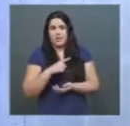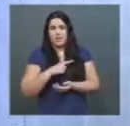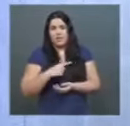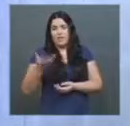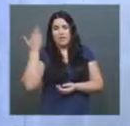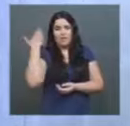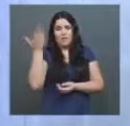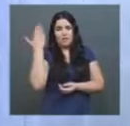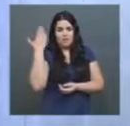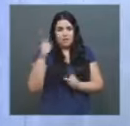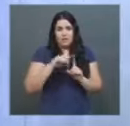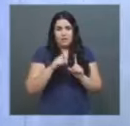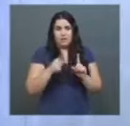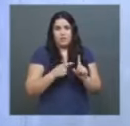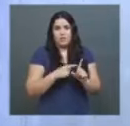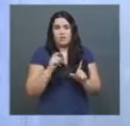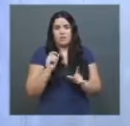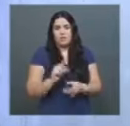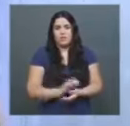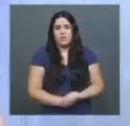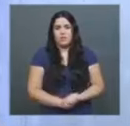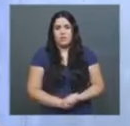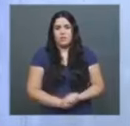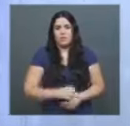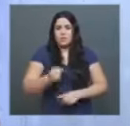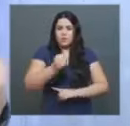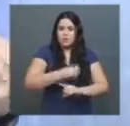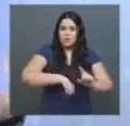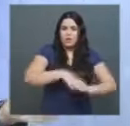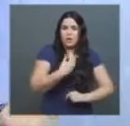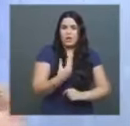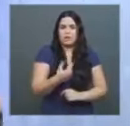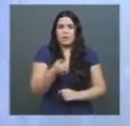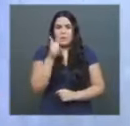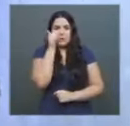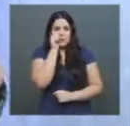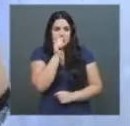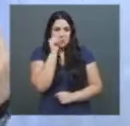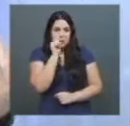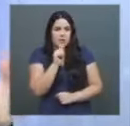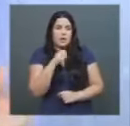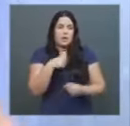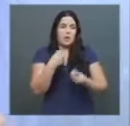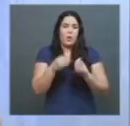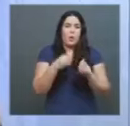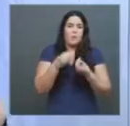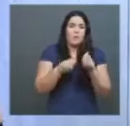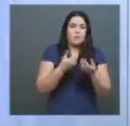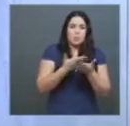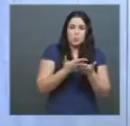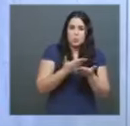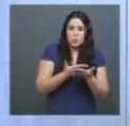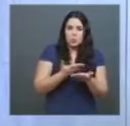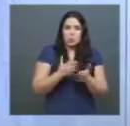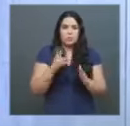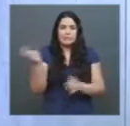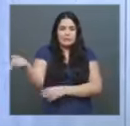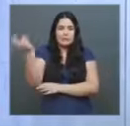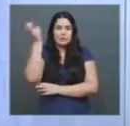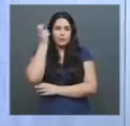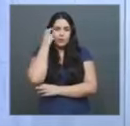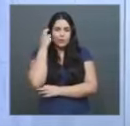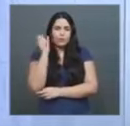da gestação, né, a questão da social da mulher, a escolaridade, a cultura, tudo isso contribui